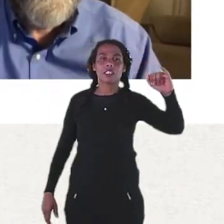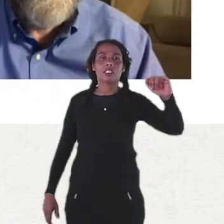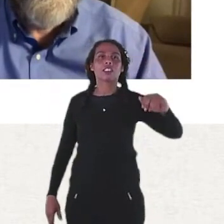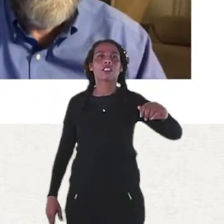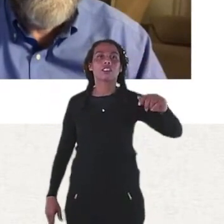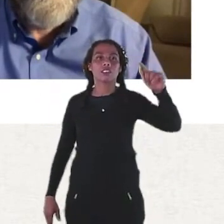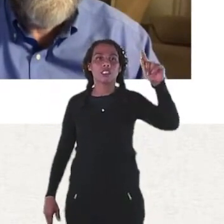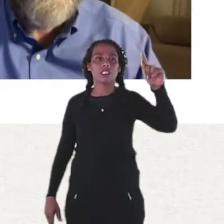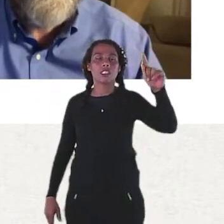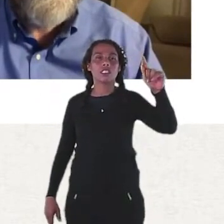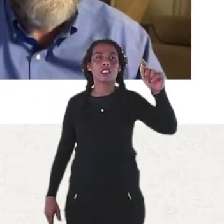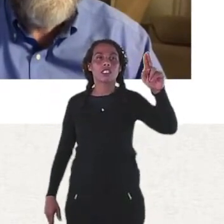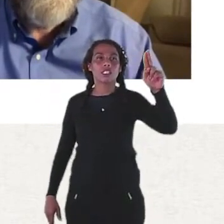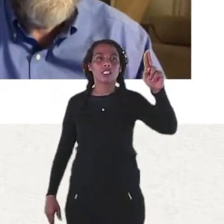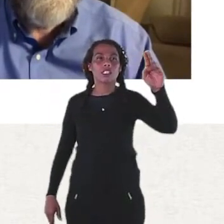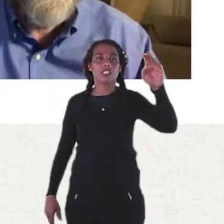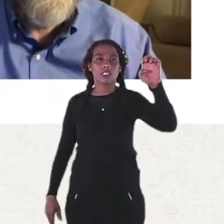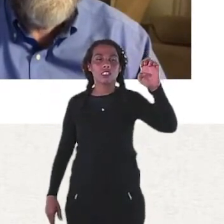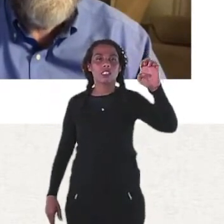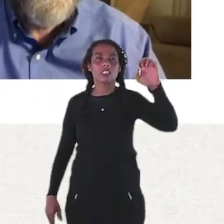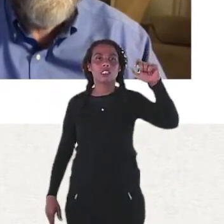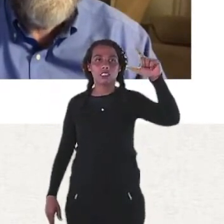3, M, I.